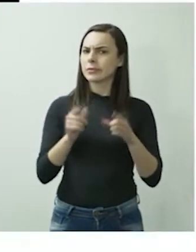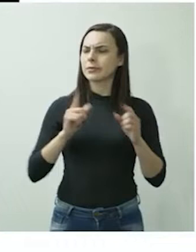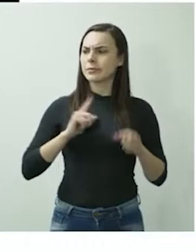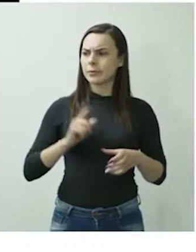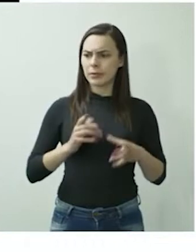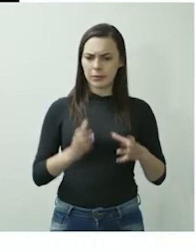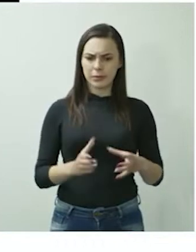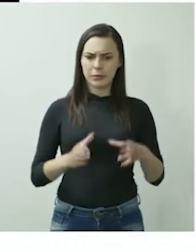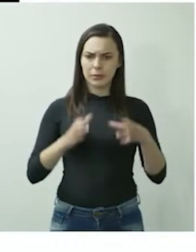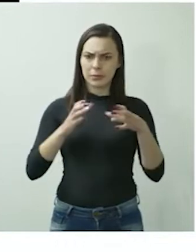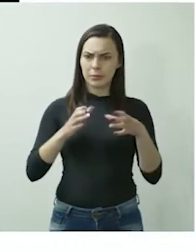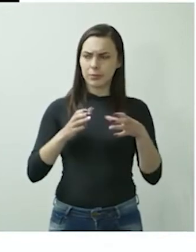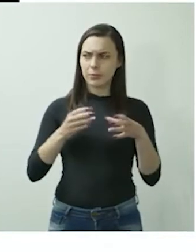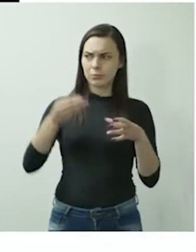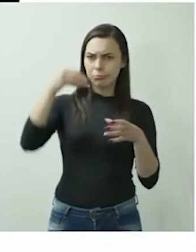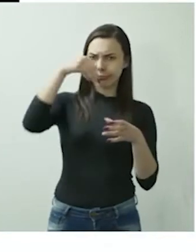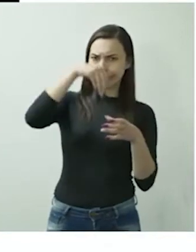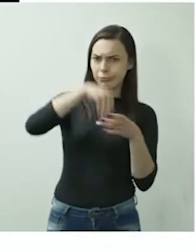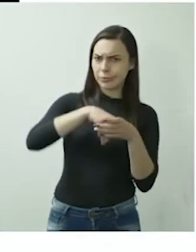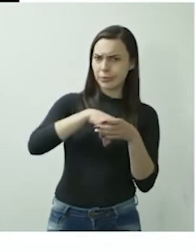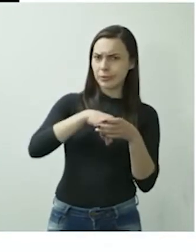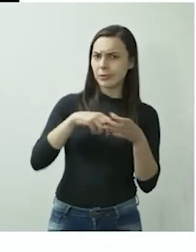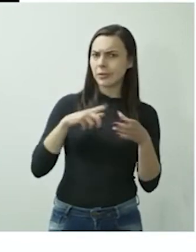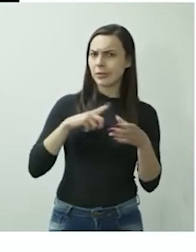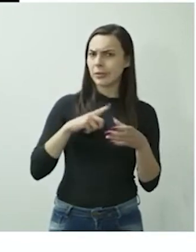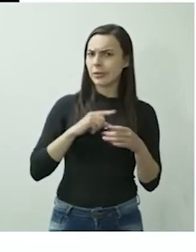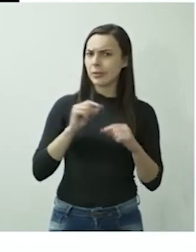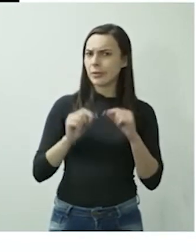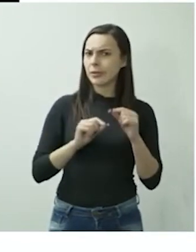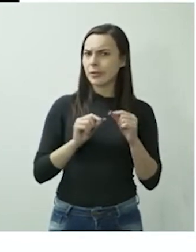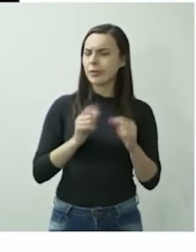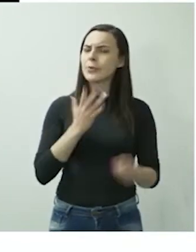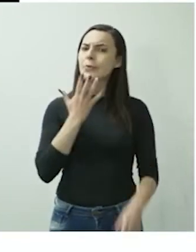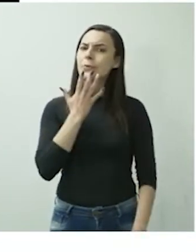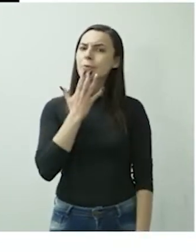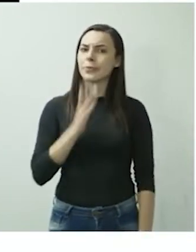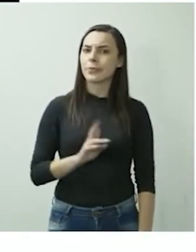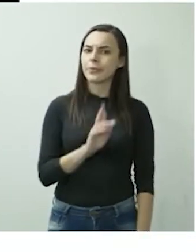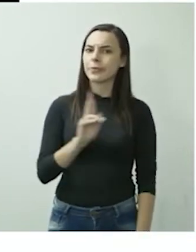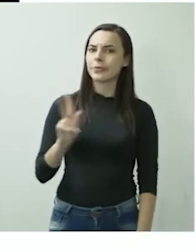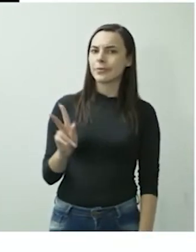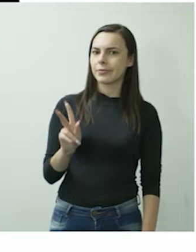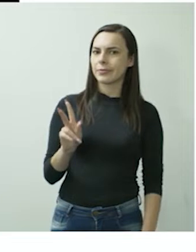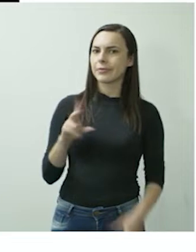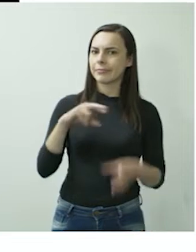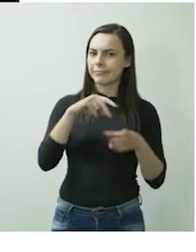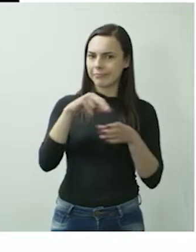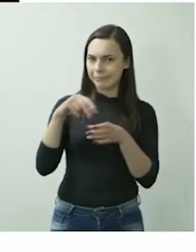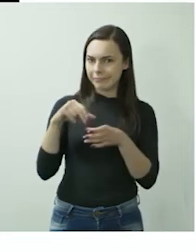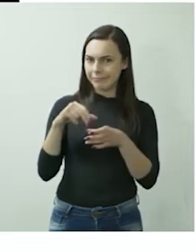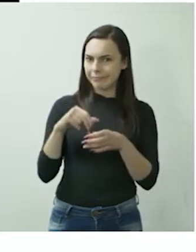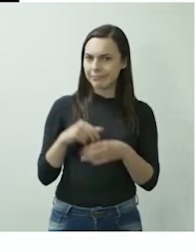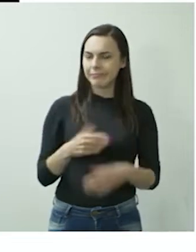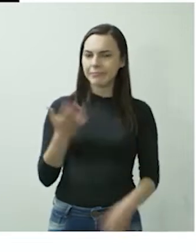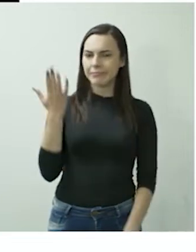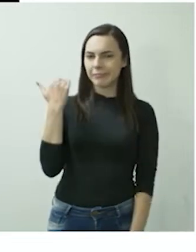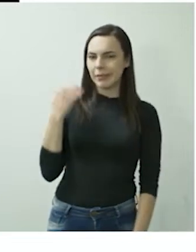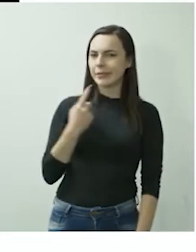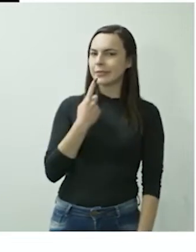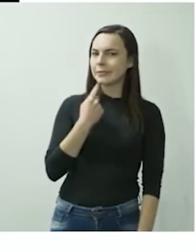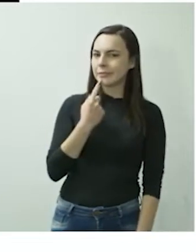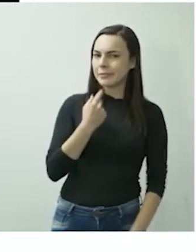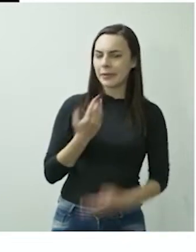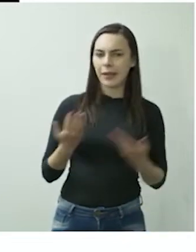pote. Agora, o pote da bruxa tem uma cor diferente de tampinha, que não é